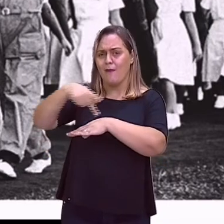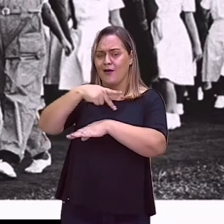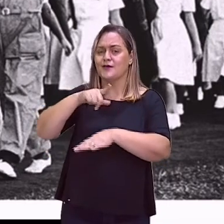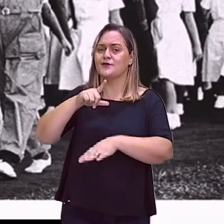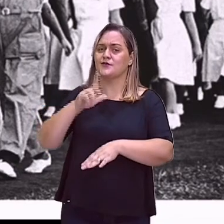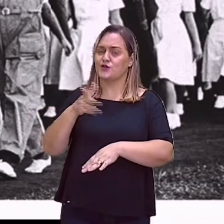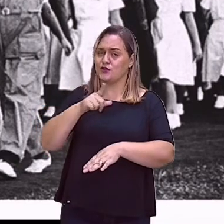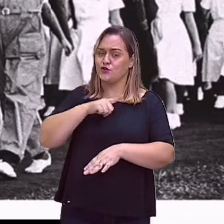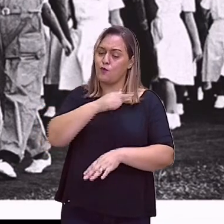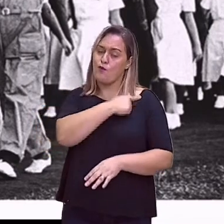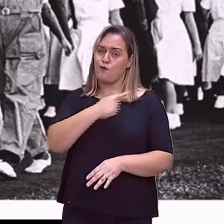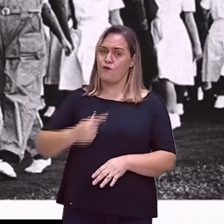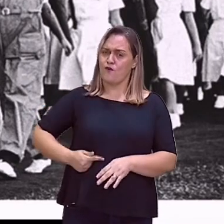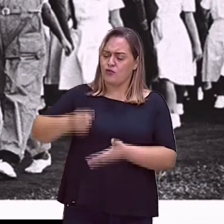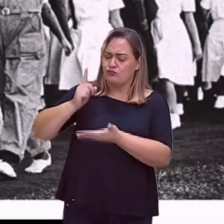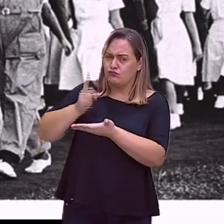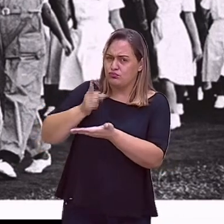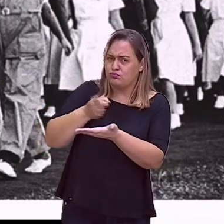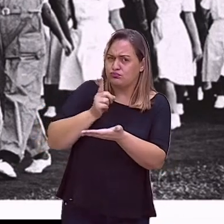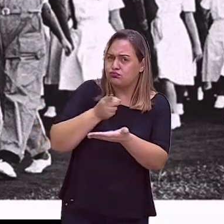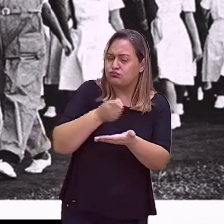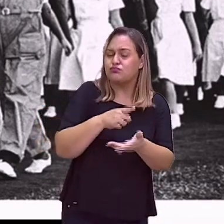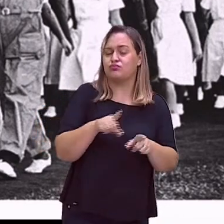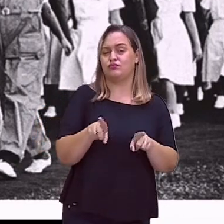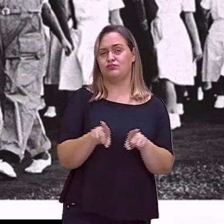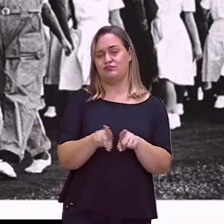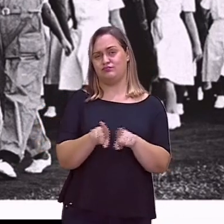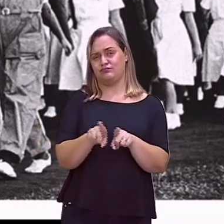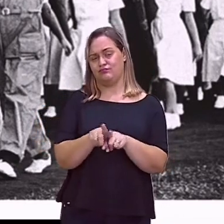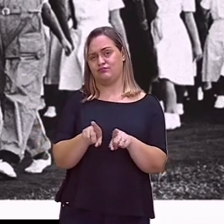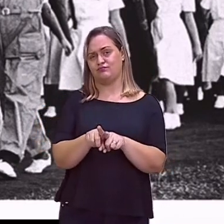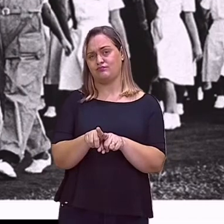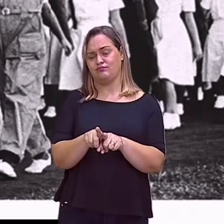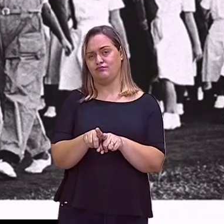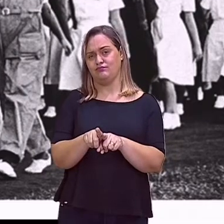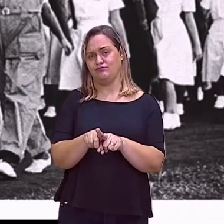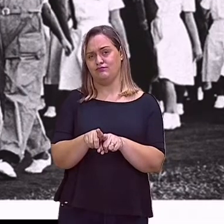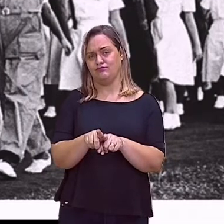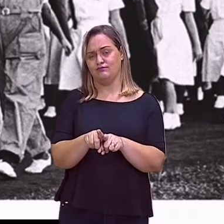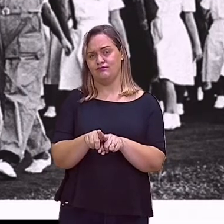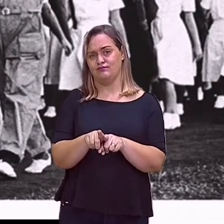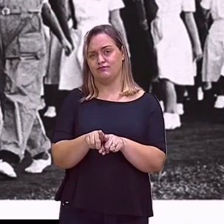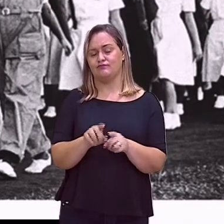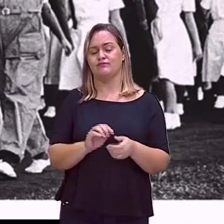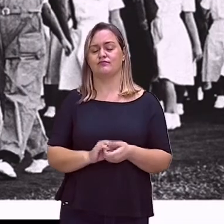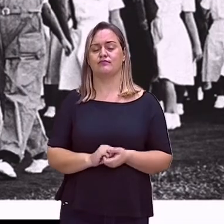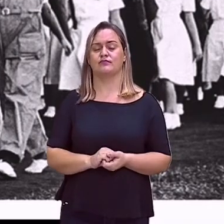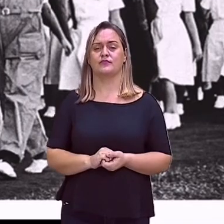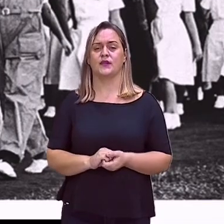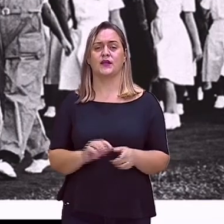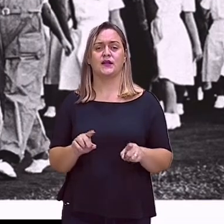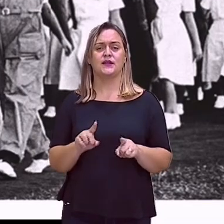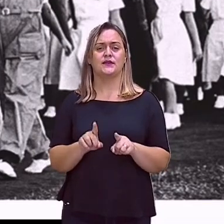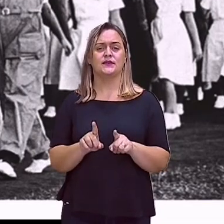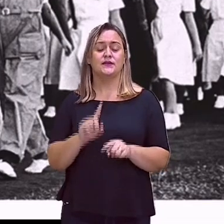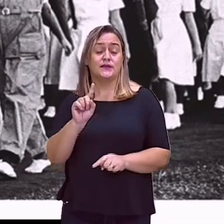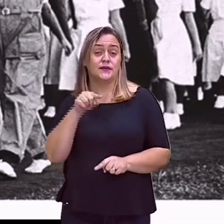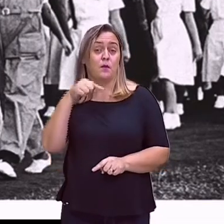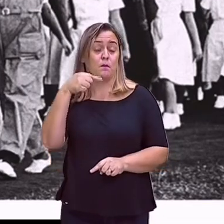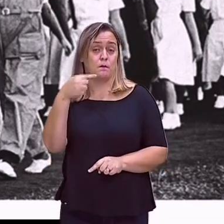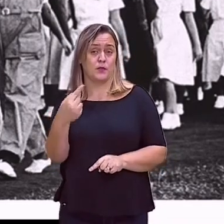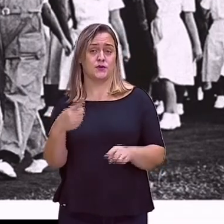lá da Europa, Ásia e vindo para a América. Então era para barrar isso. E depois, mais tarde, nós vamos